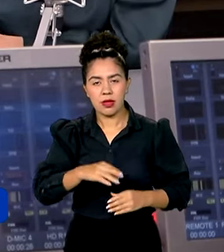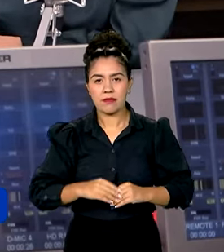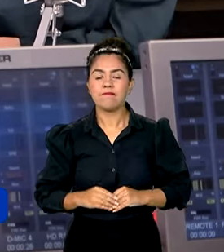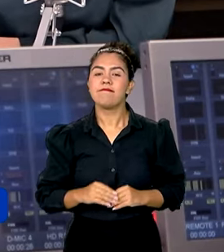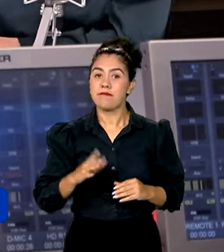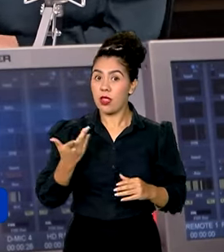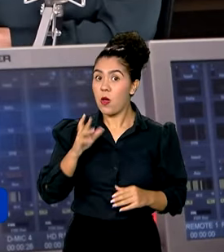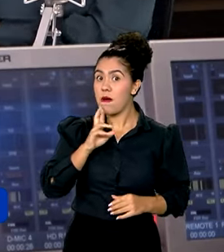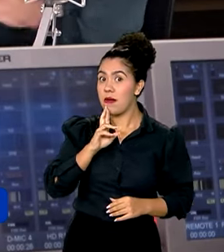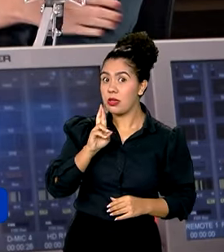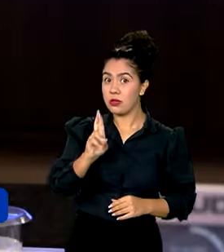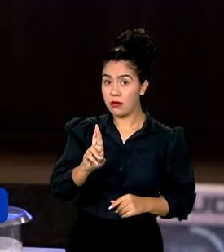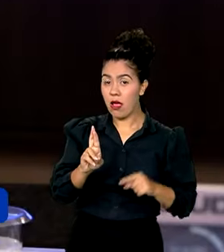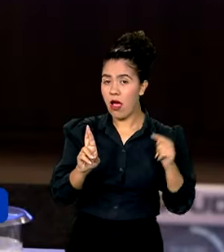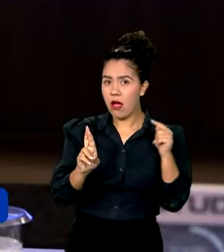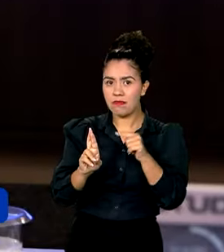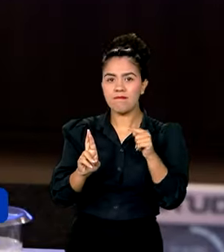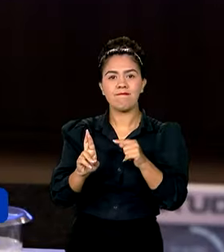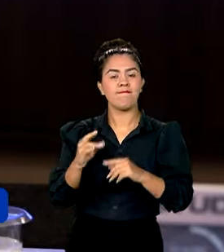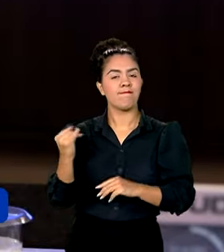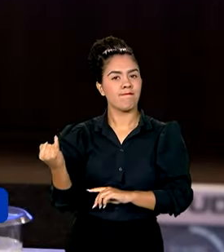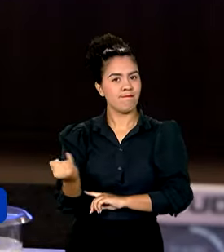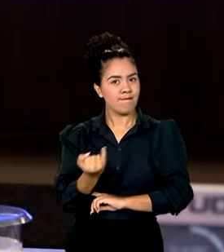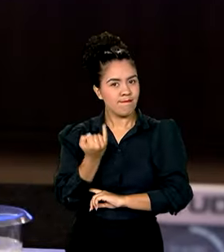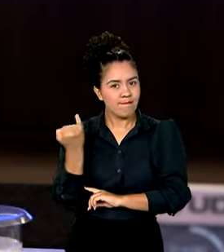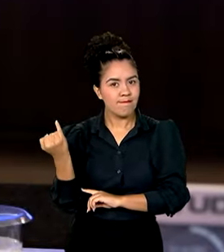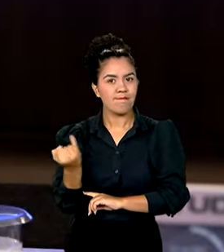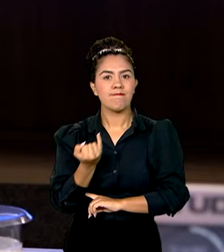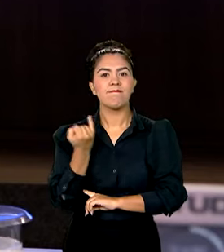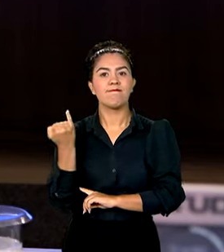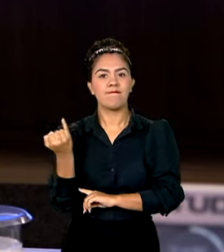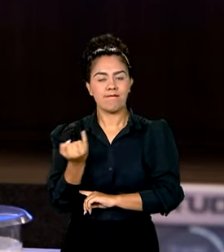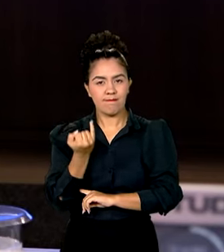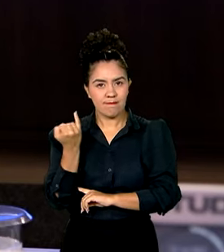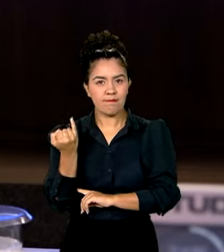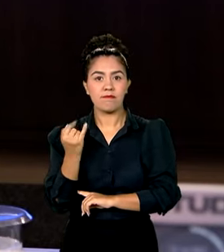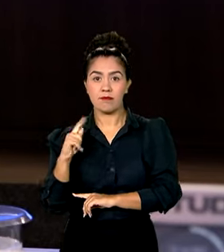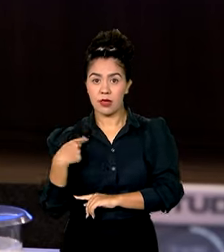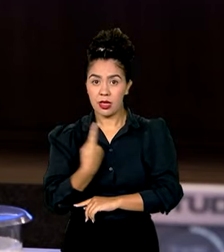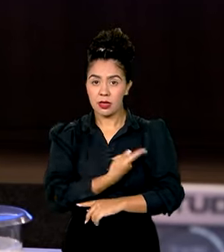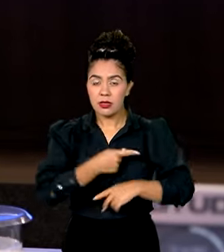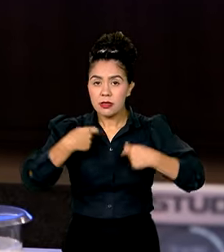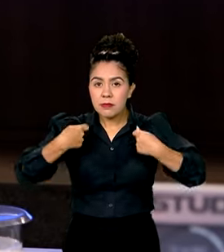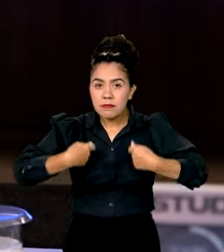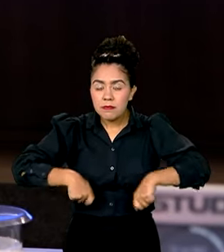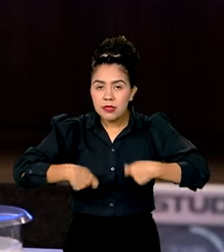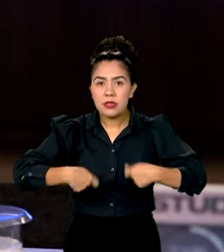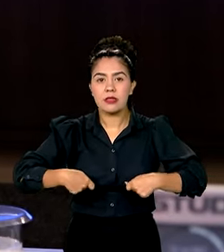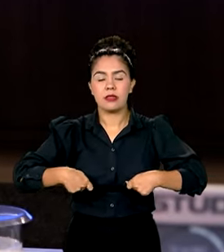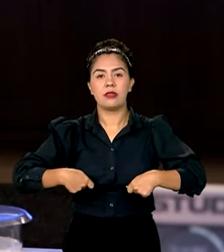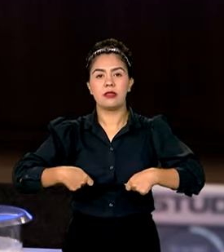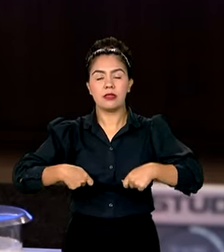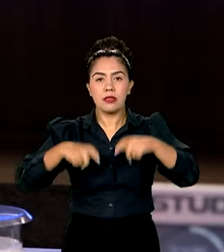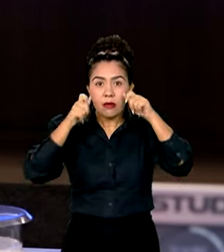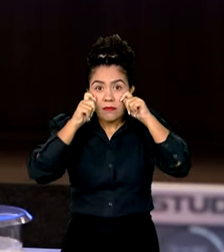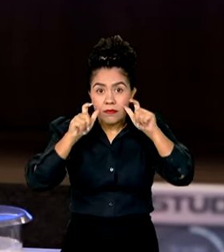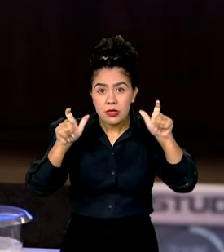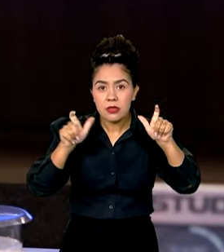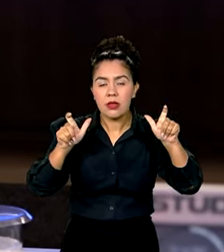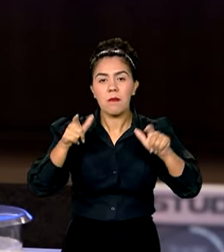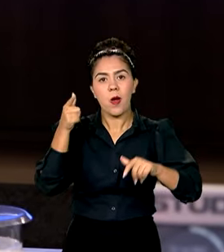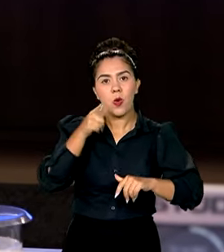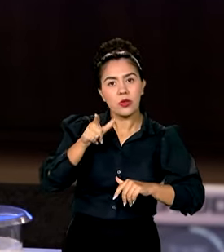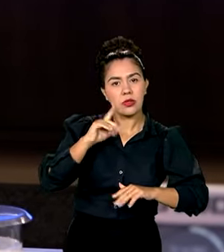resultado e muito importante e temos que cuidar para avançar mas já